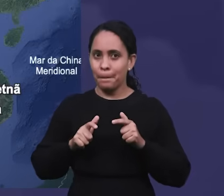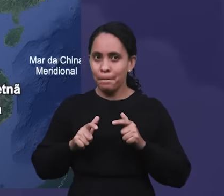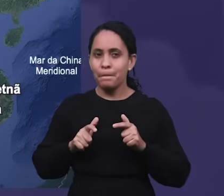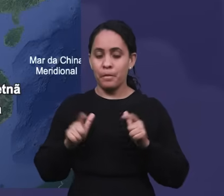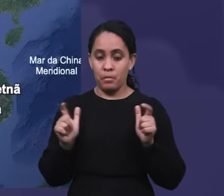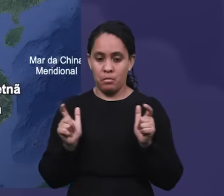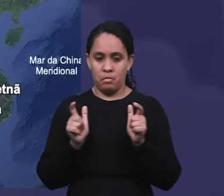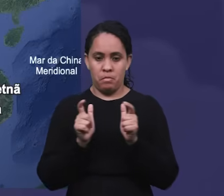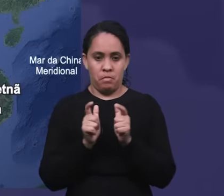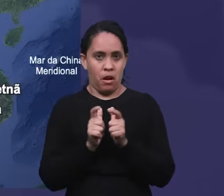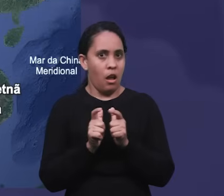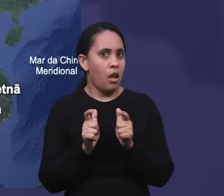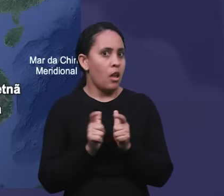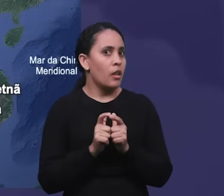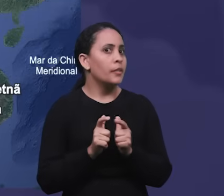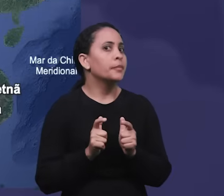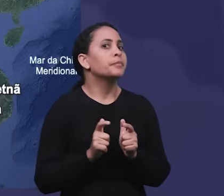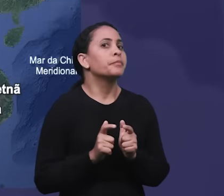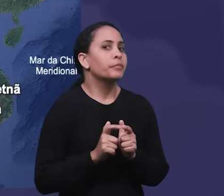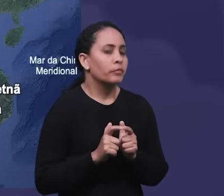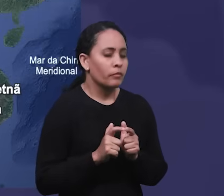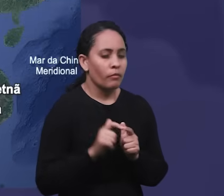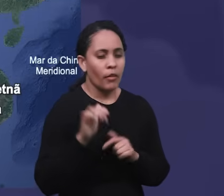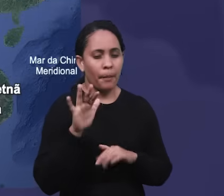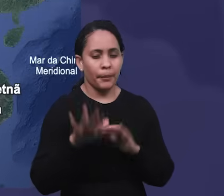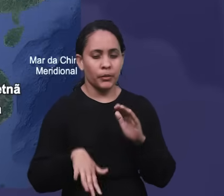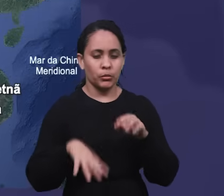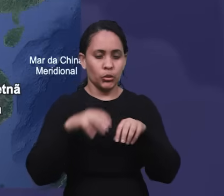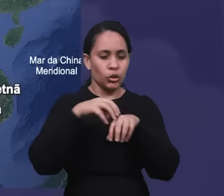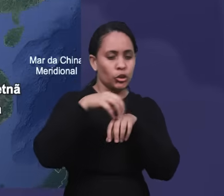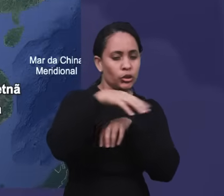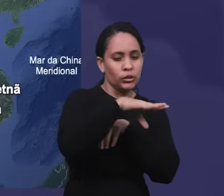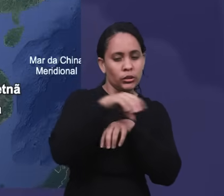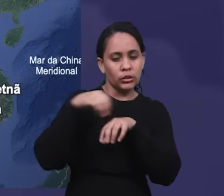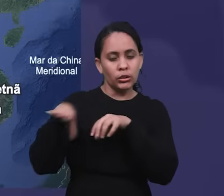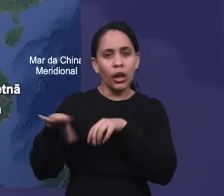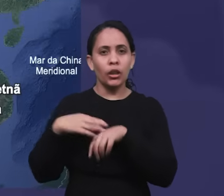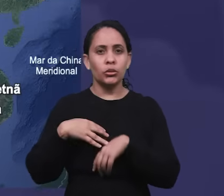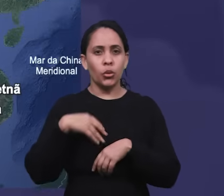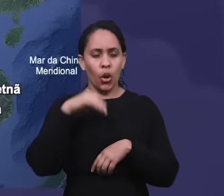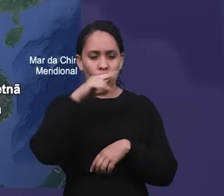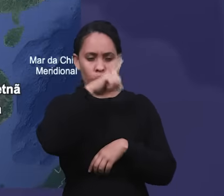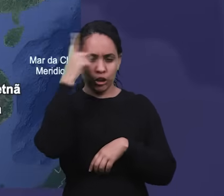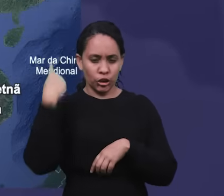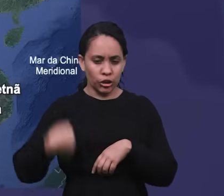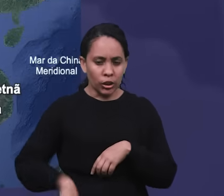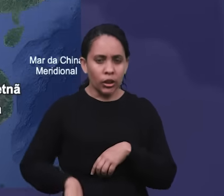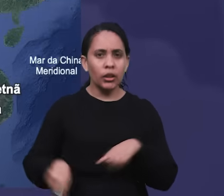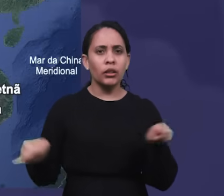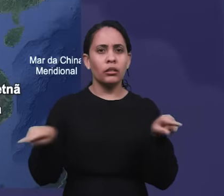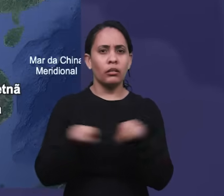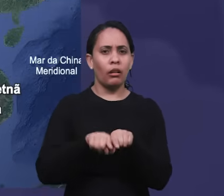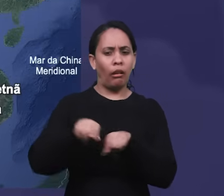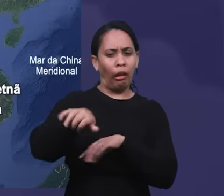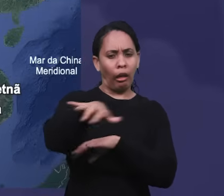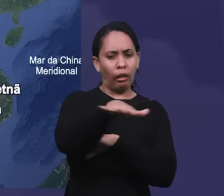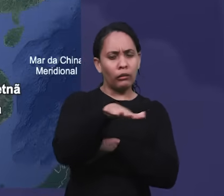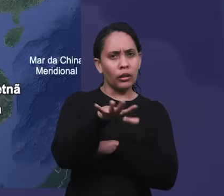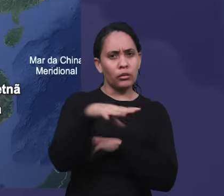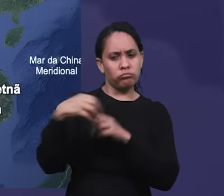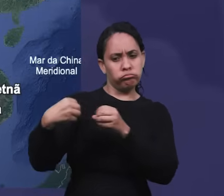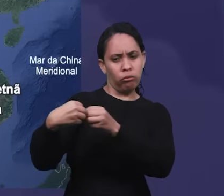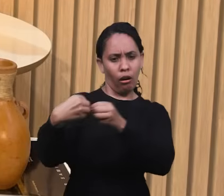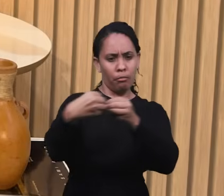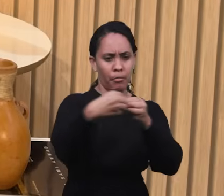mundo, é um país que está ali entre o Nepal, China, perto do Himalaia, e esses